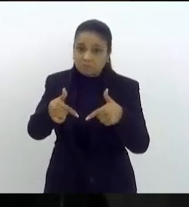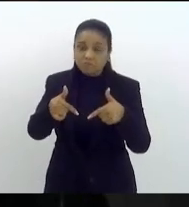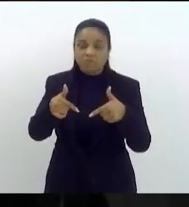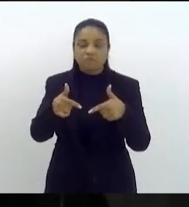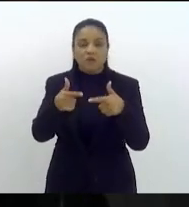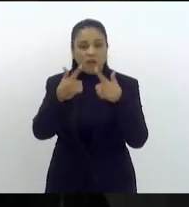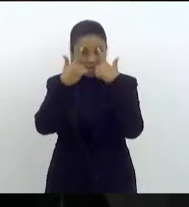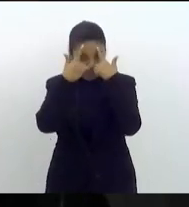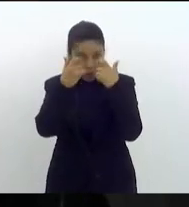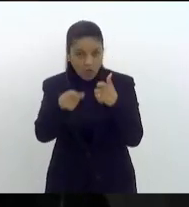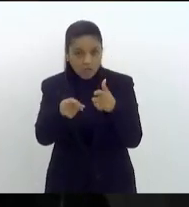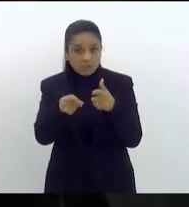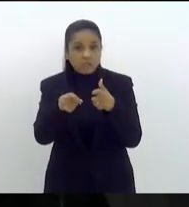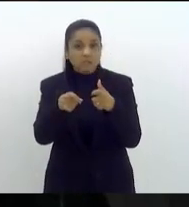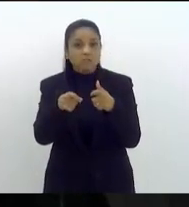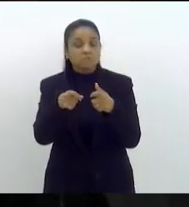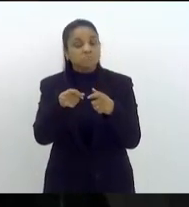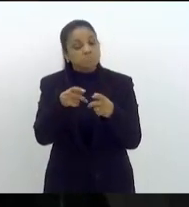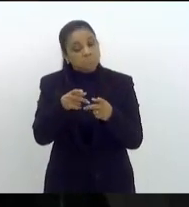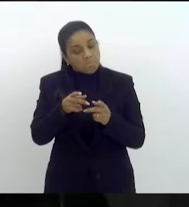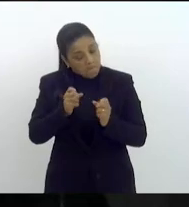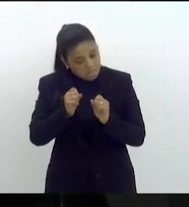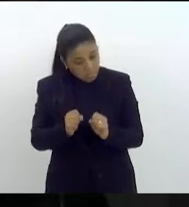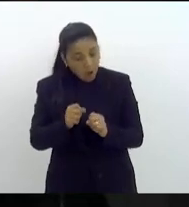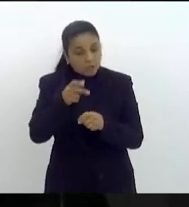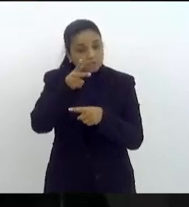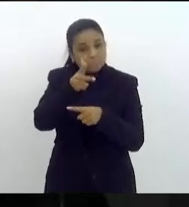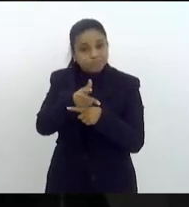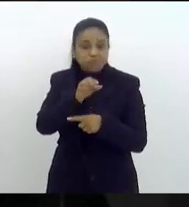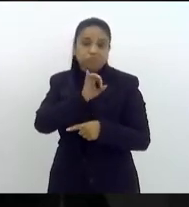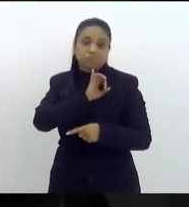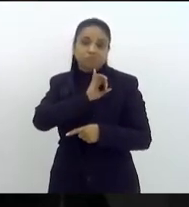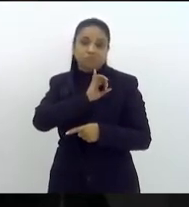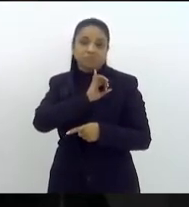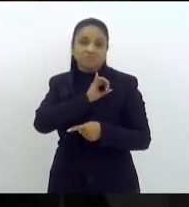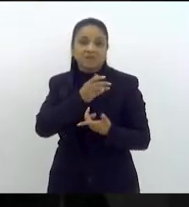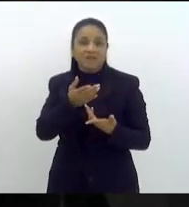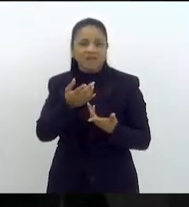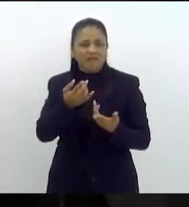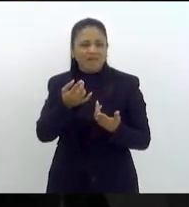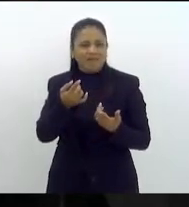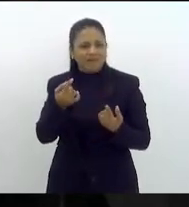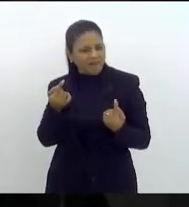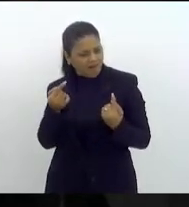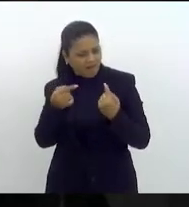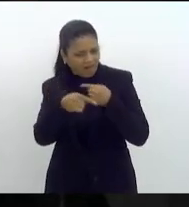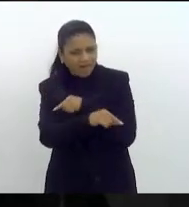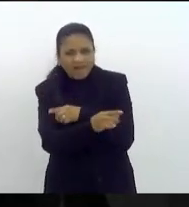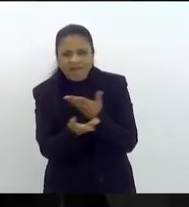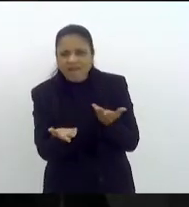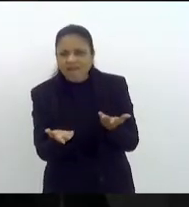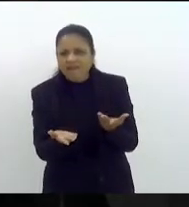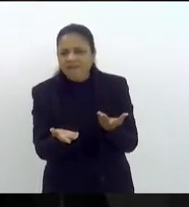possam utilizar o mesmo equipamento de fotografia de filmagem Ou seja é contradição em cima de contradição Fique tranquilo